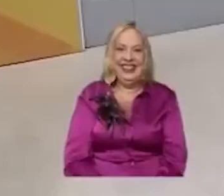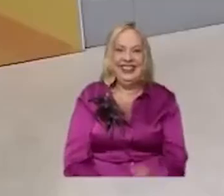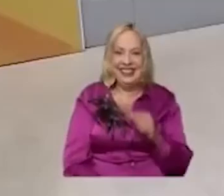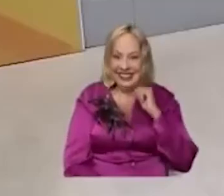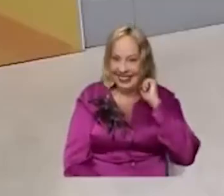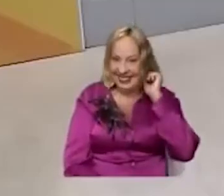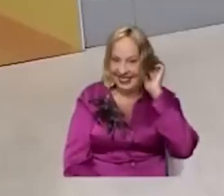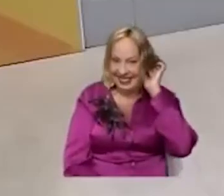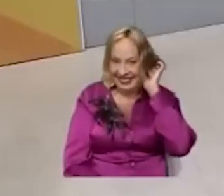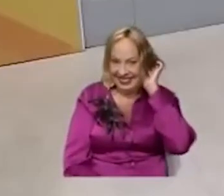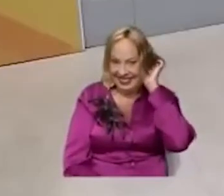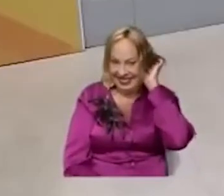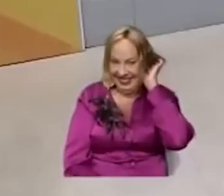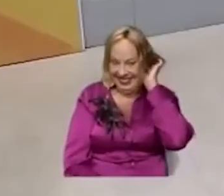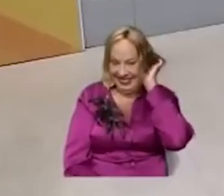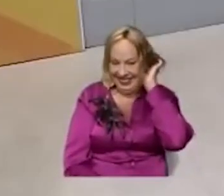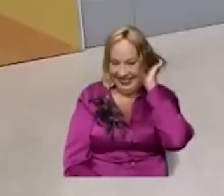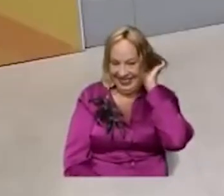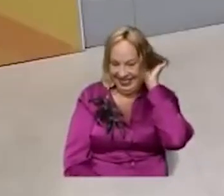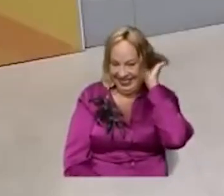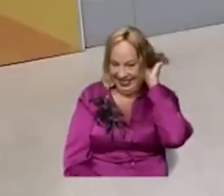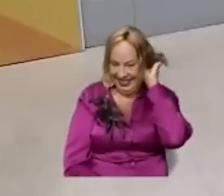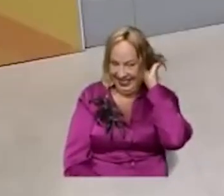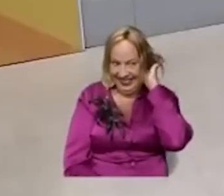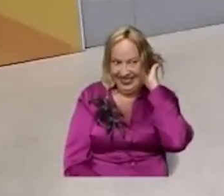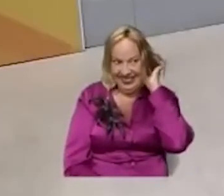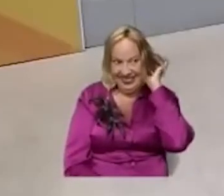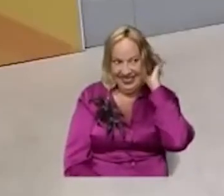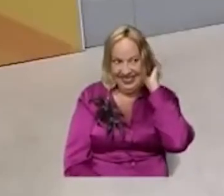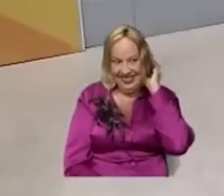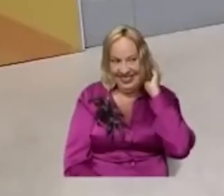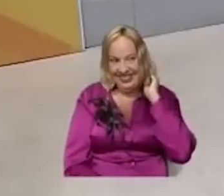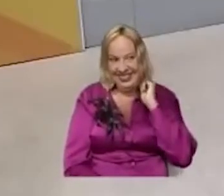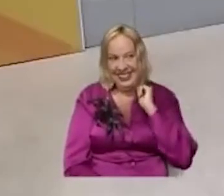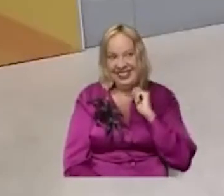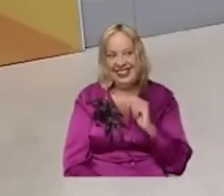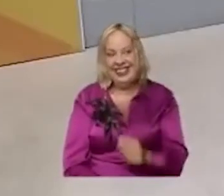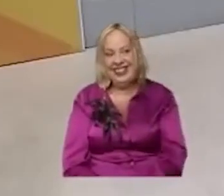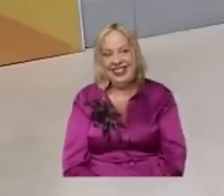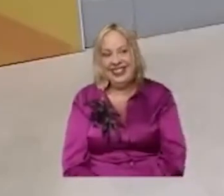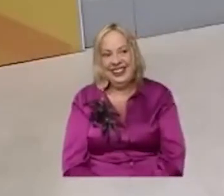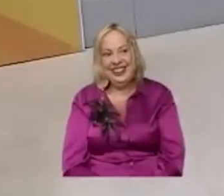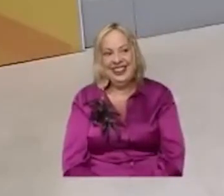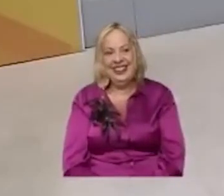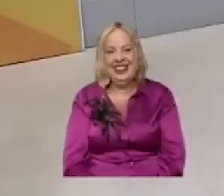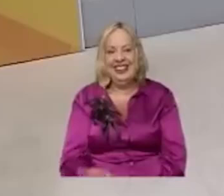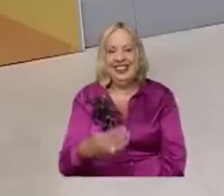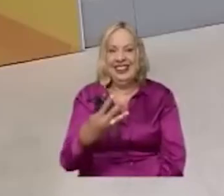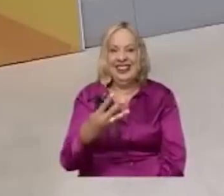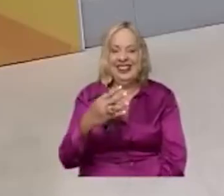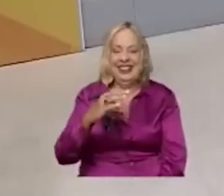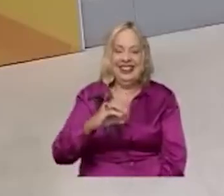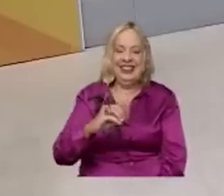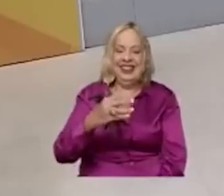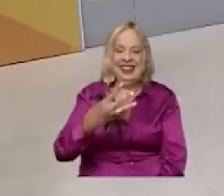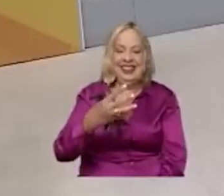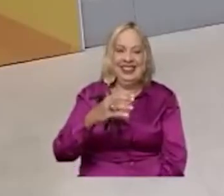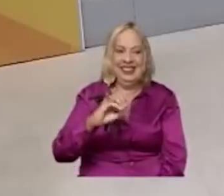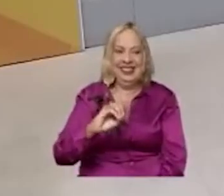número 7, maninha, cheguei, viu, maninha, relações públicas, tava preocupado que eu não tava na abertura aqui, eu falei, tô chegando,